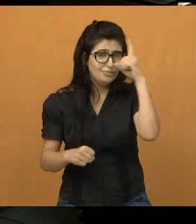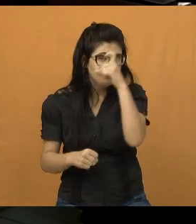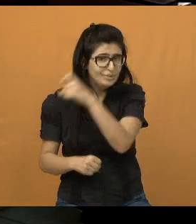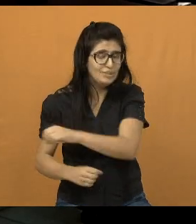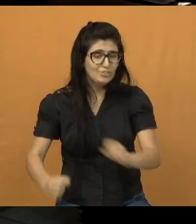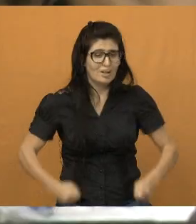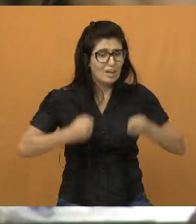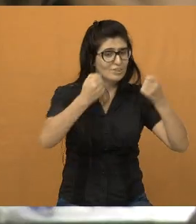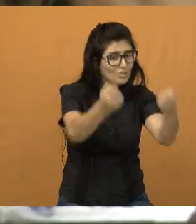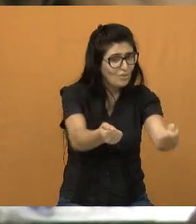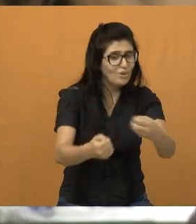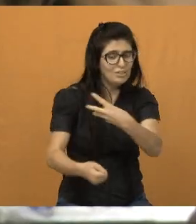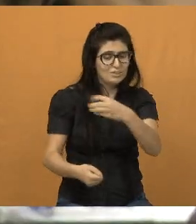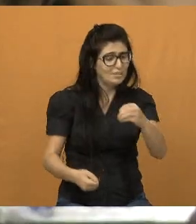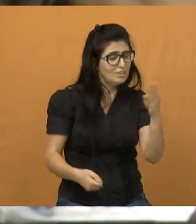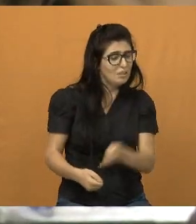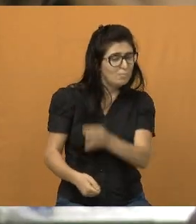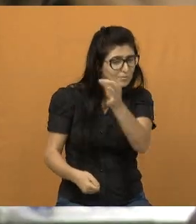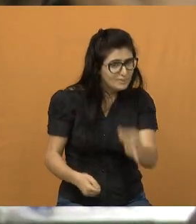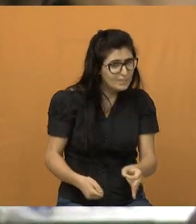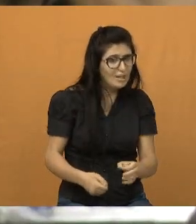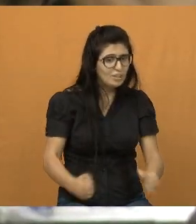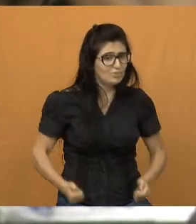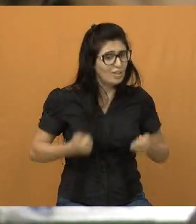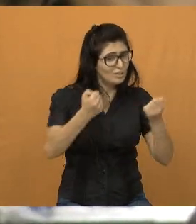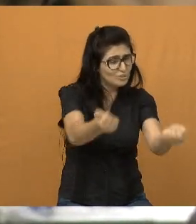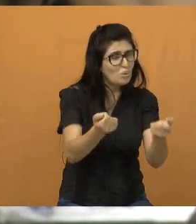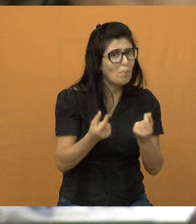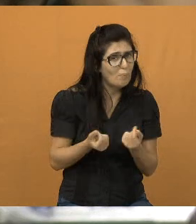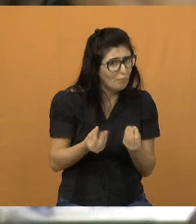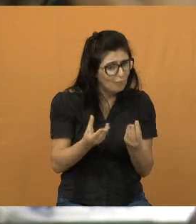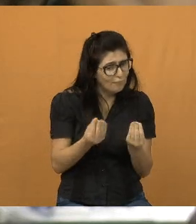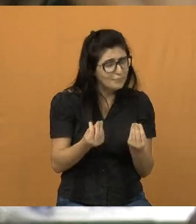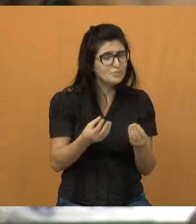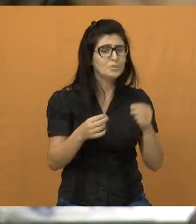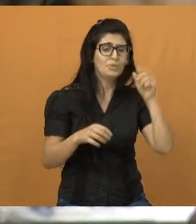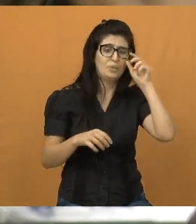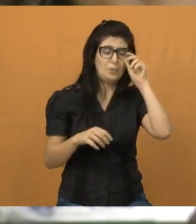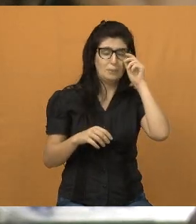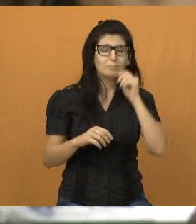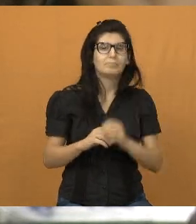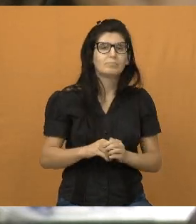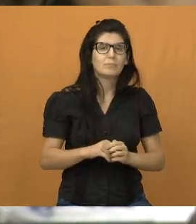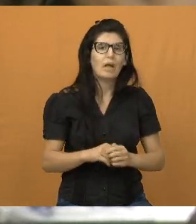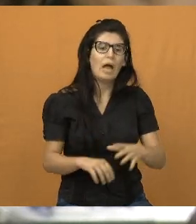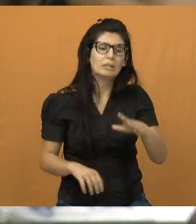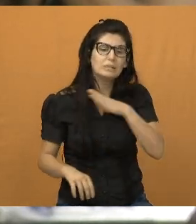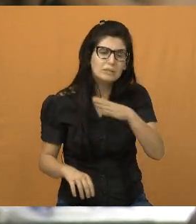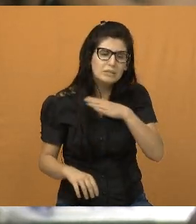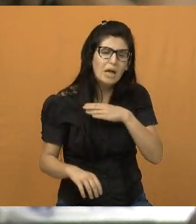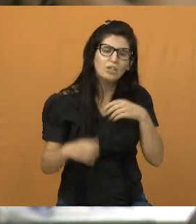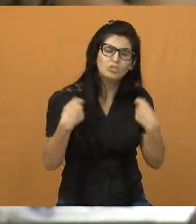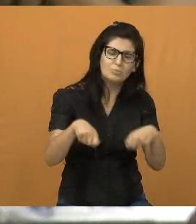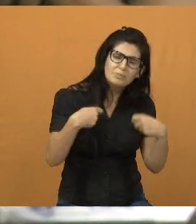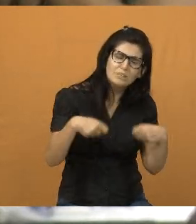do orçamento também, você concorda, né? E houve uma necessidade do município fechar o ano com